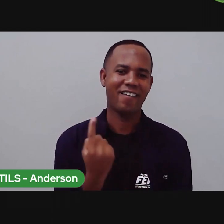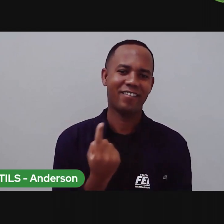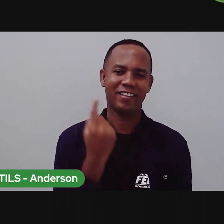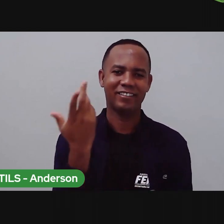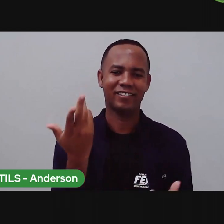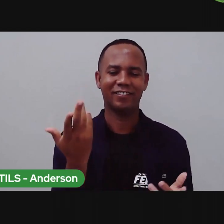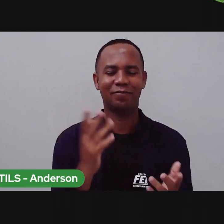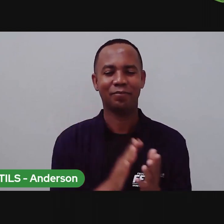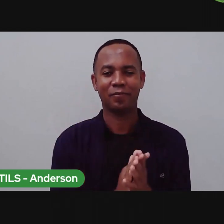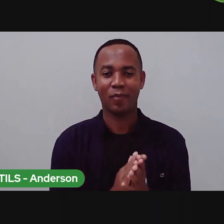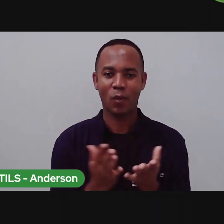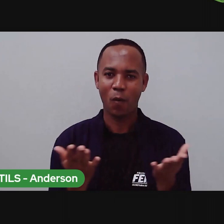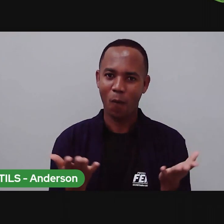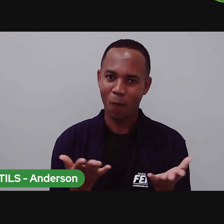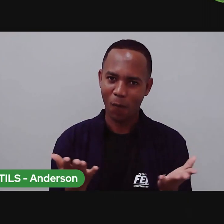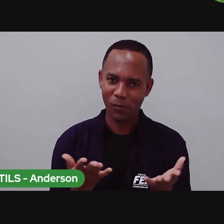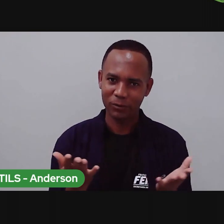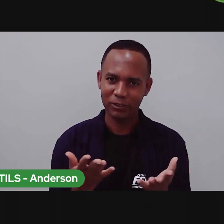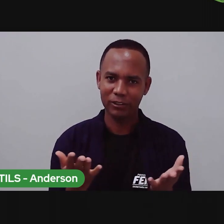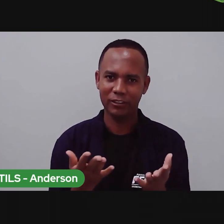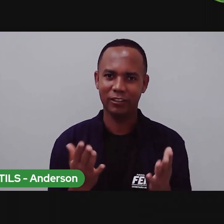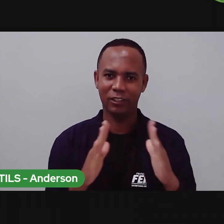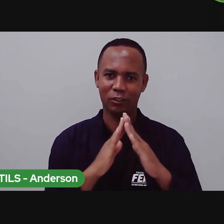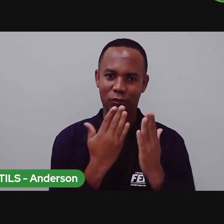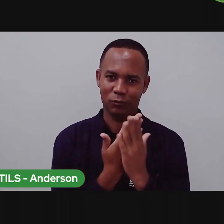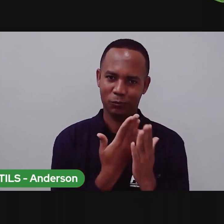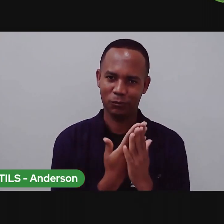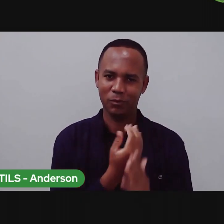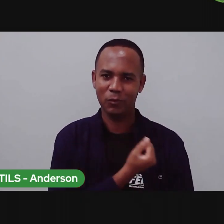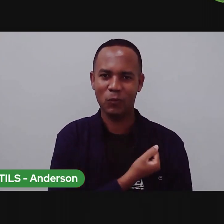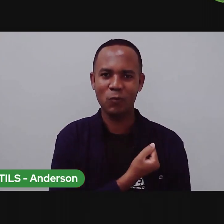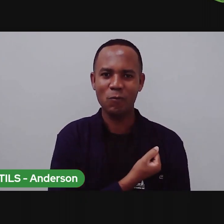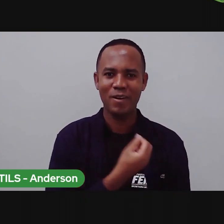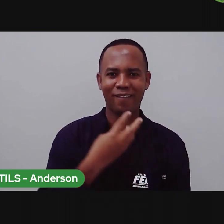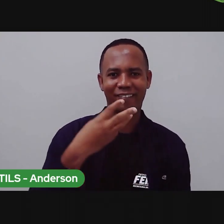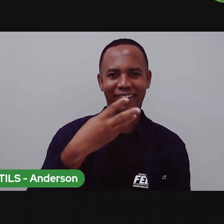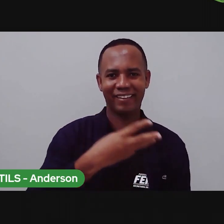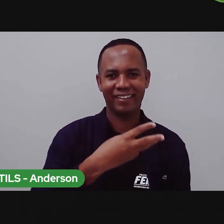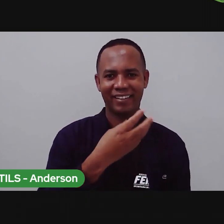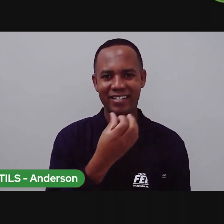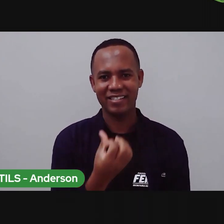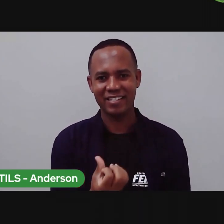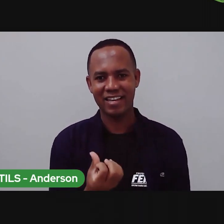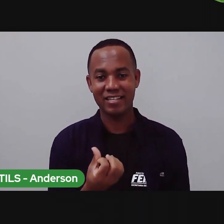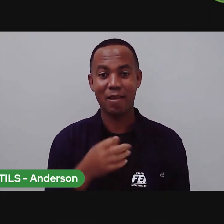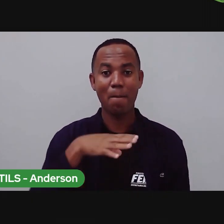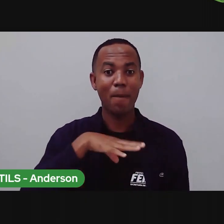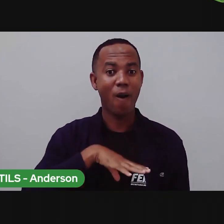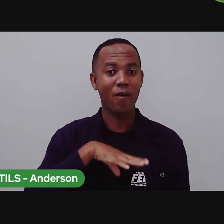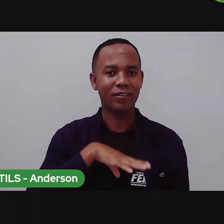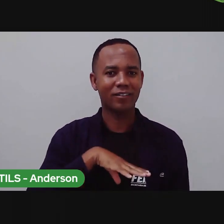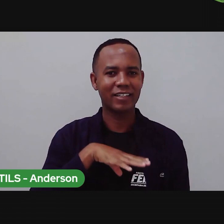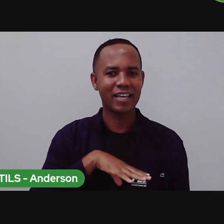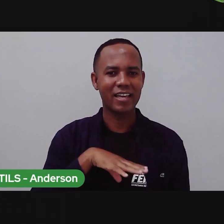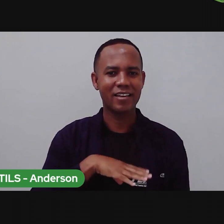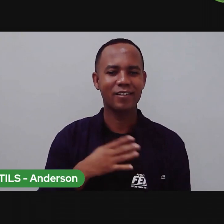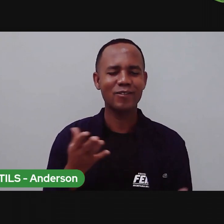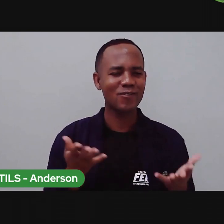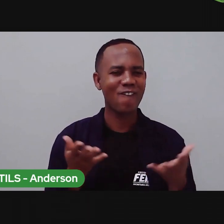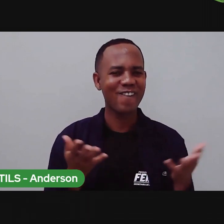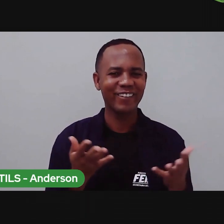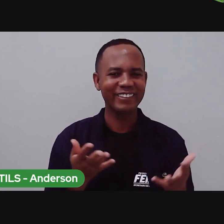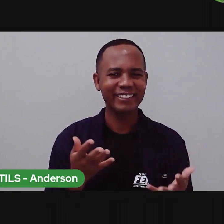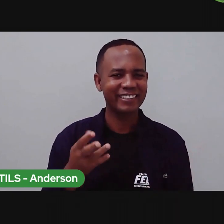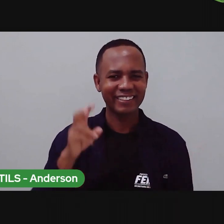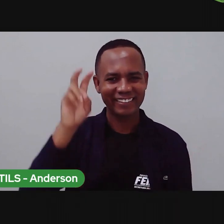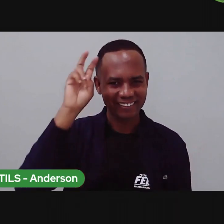Anderson, né? E hoje a nossa aula de número 36, aula de linguagem, quinta-feira.